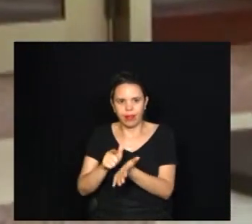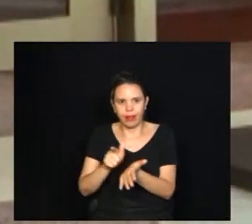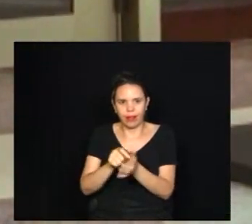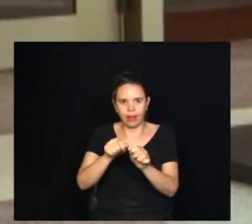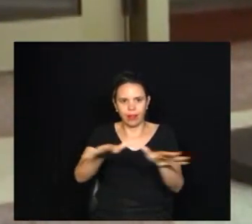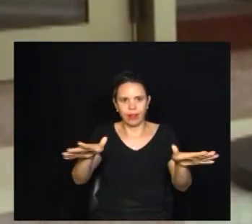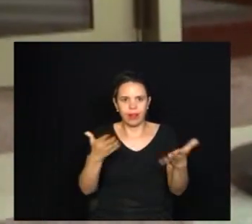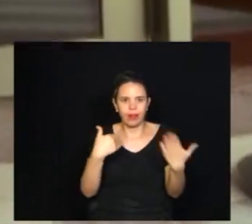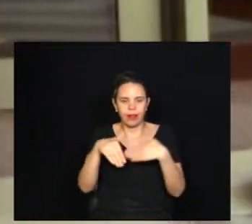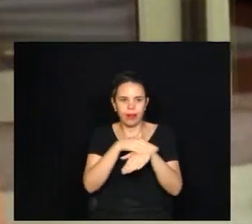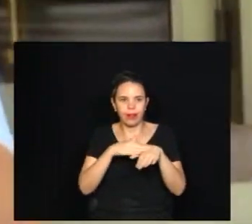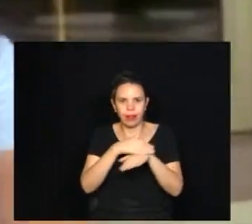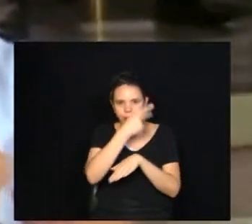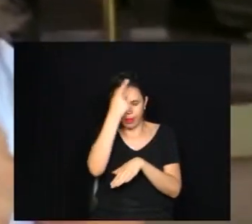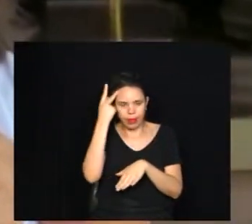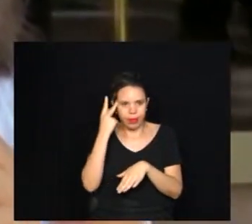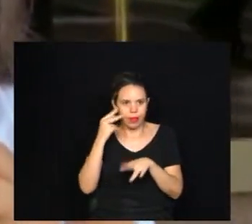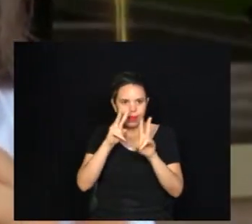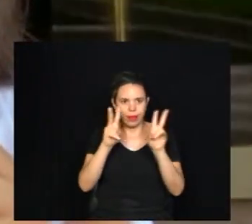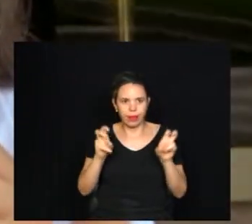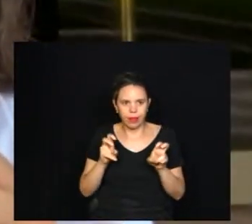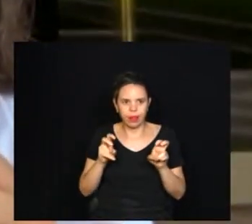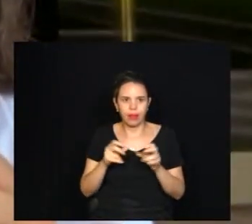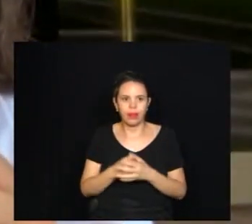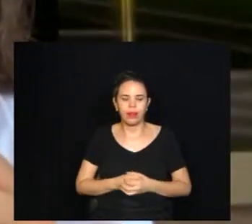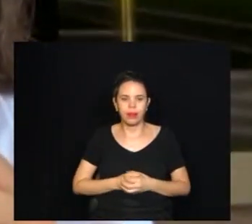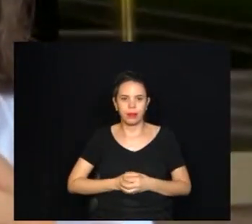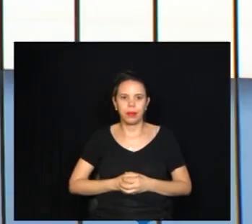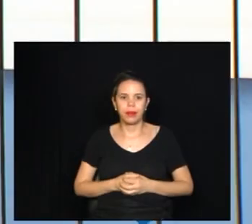e conversando com as pessoas a respeito do assunto.